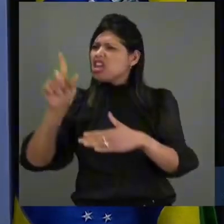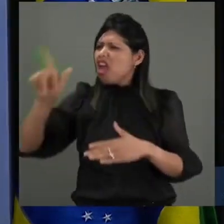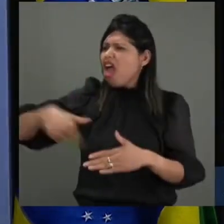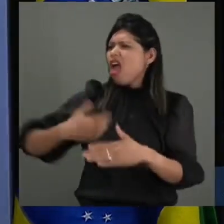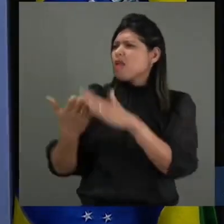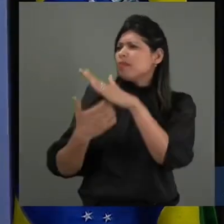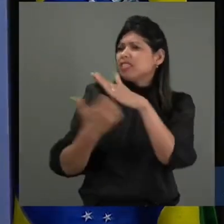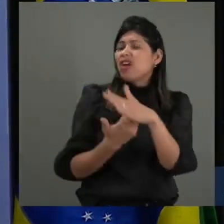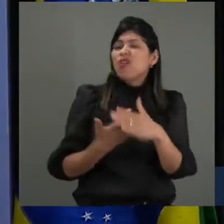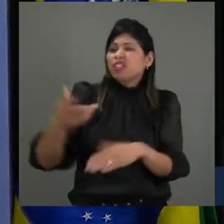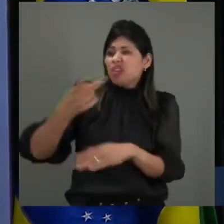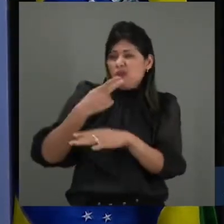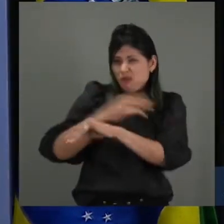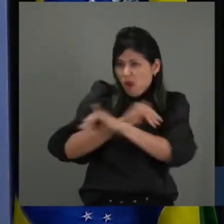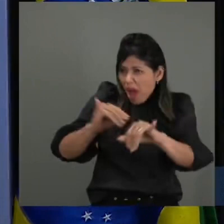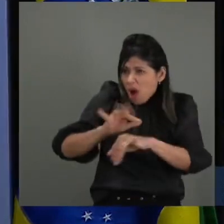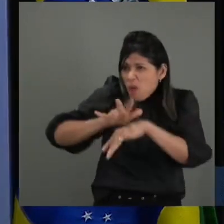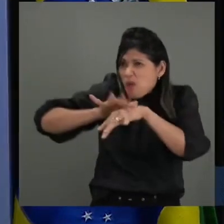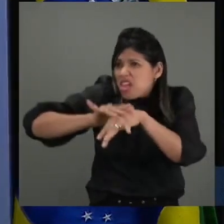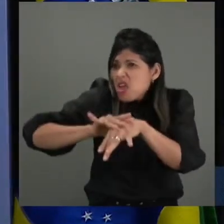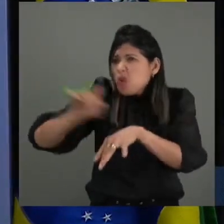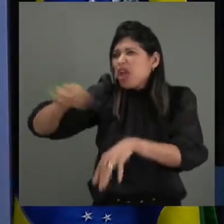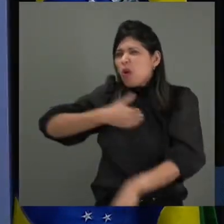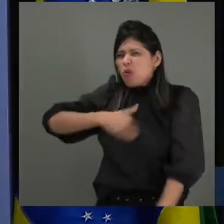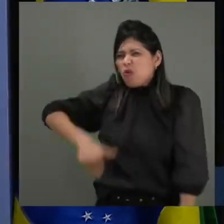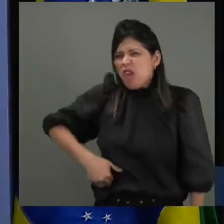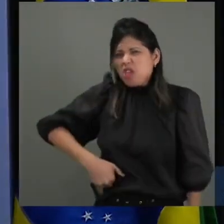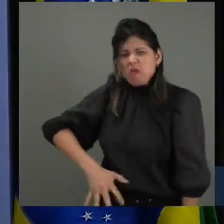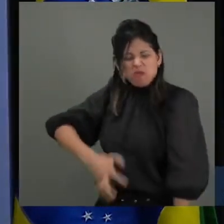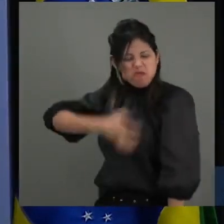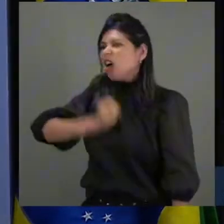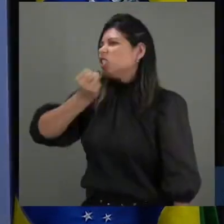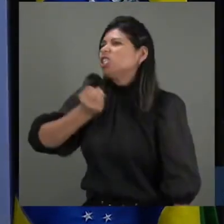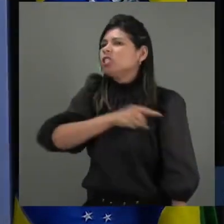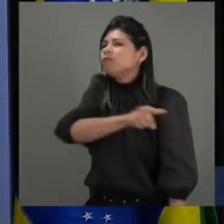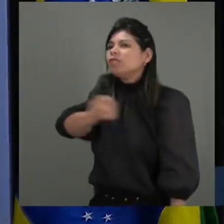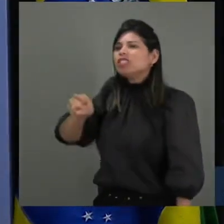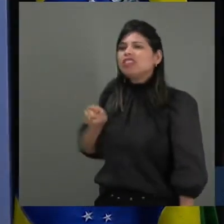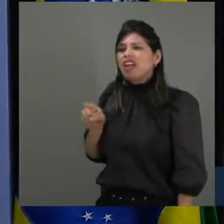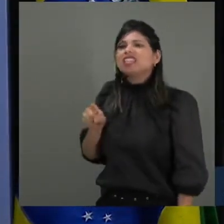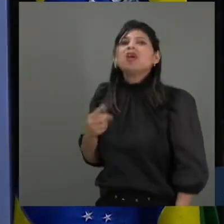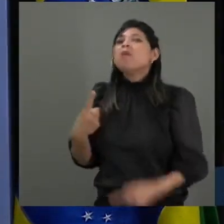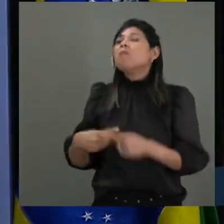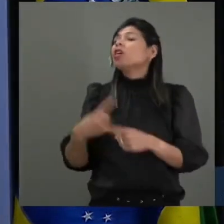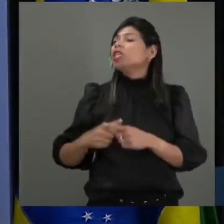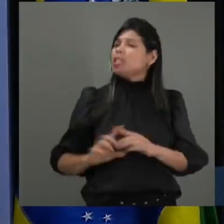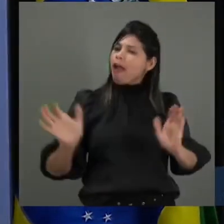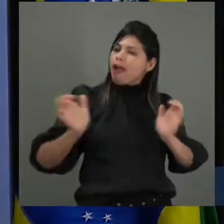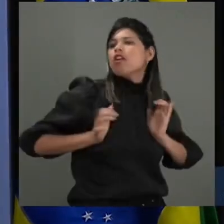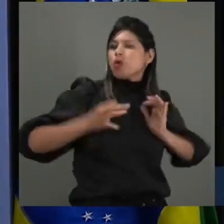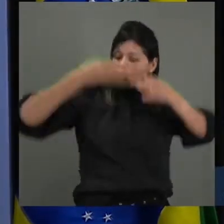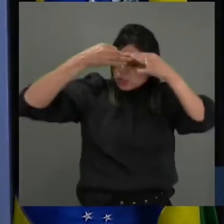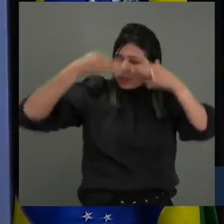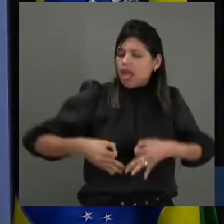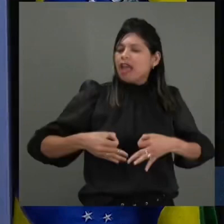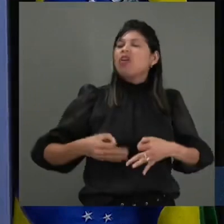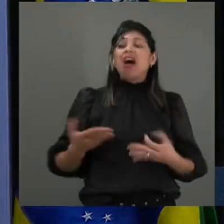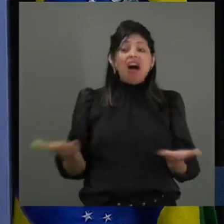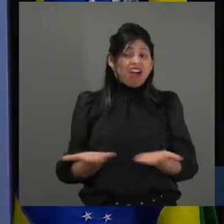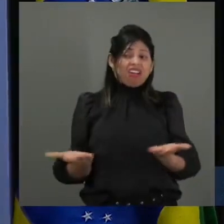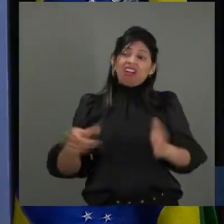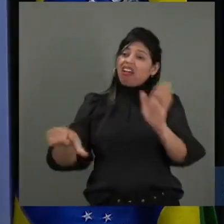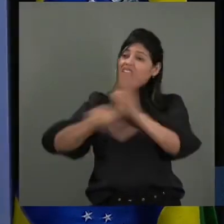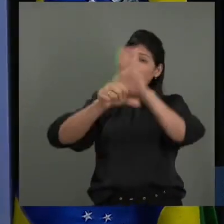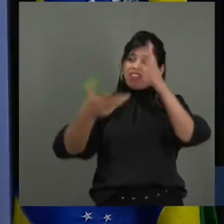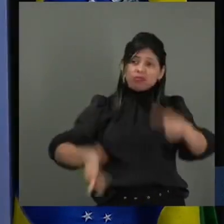a dar a vocês: o governo tem raiva de você, empresário. Ser rico honestamente nesse país virou crime. Quem gera emprego